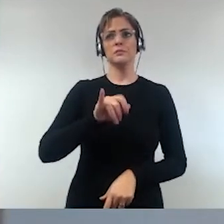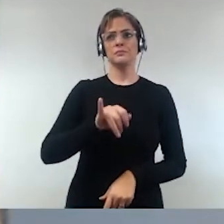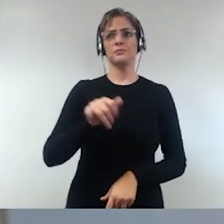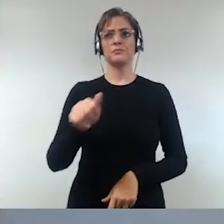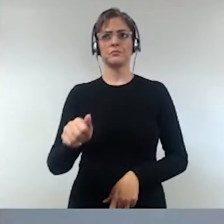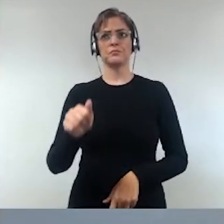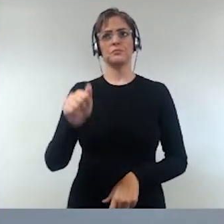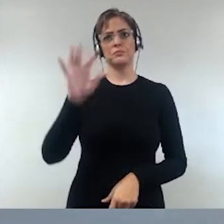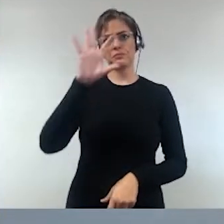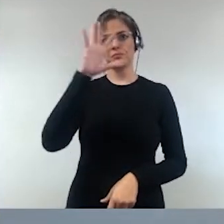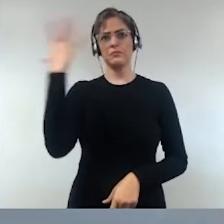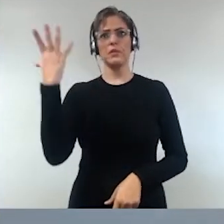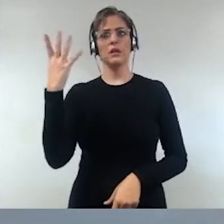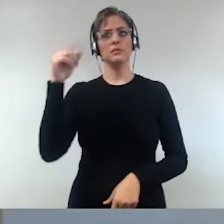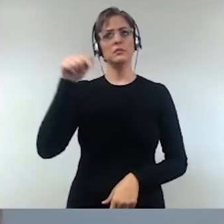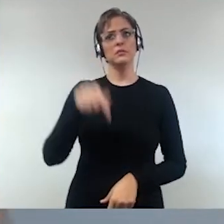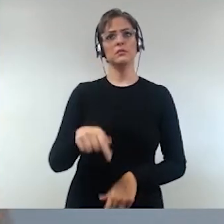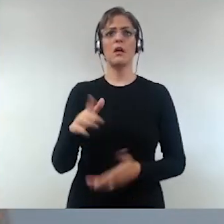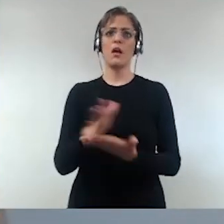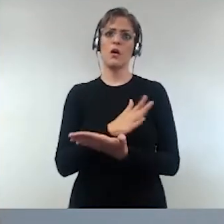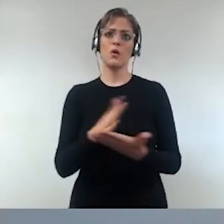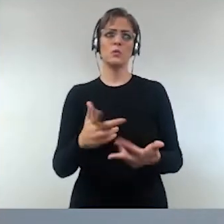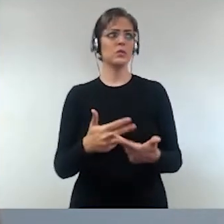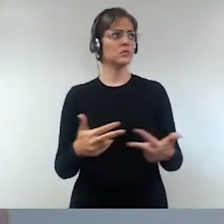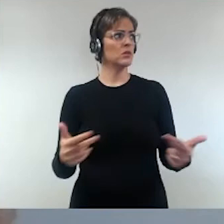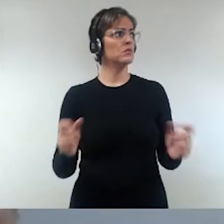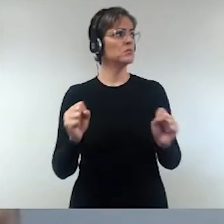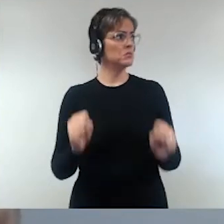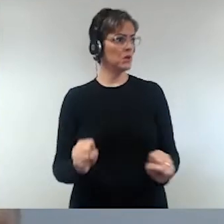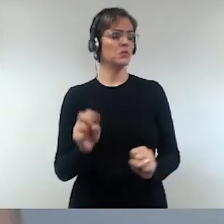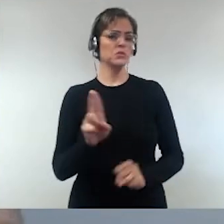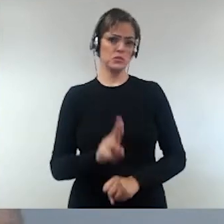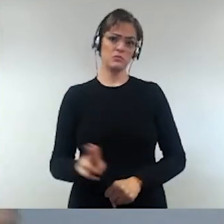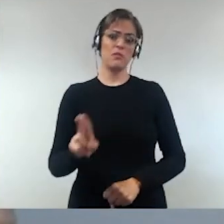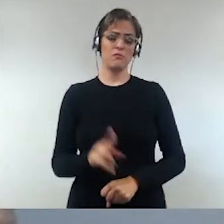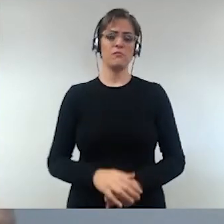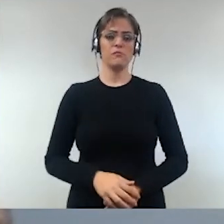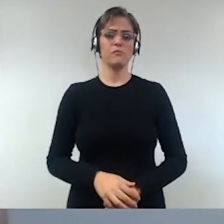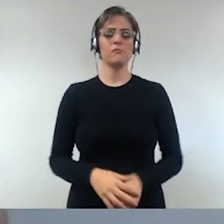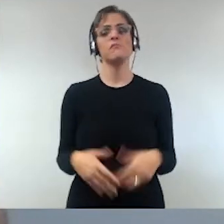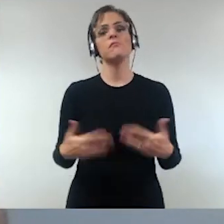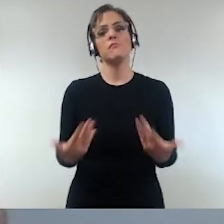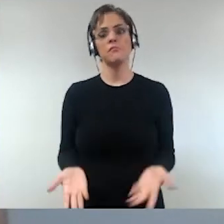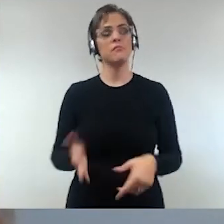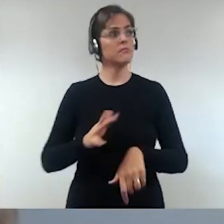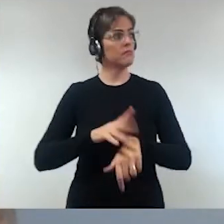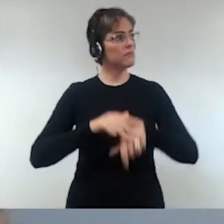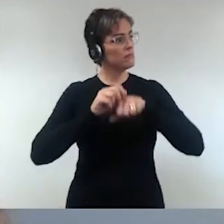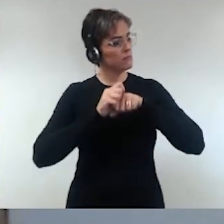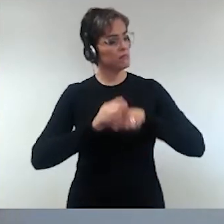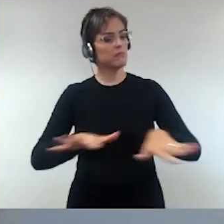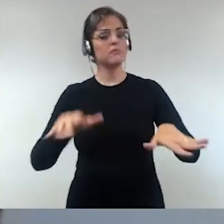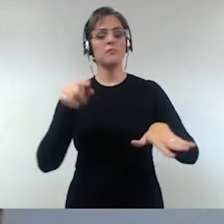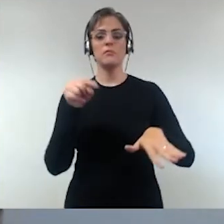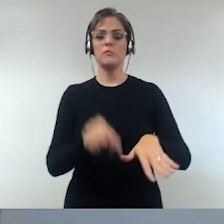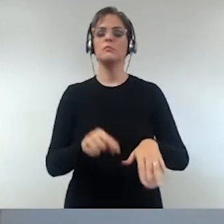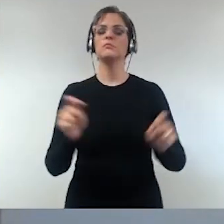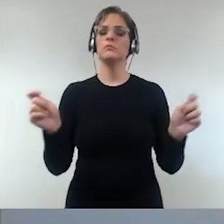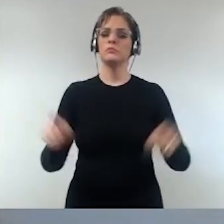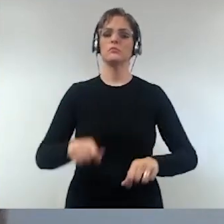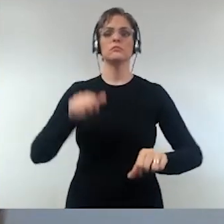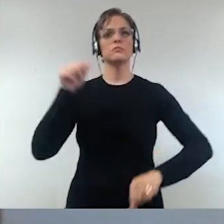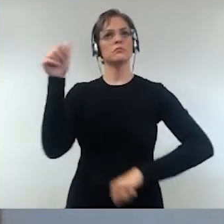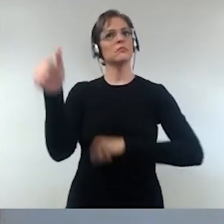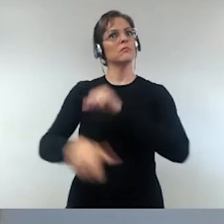procedimentos e tomadas de decisões. Então, a pandemia, esse foi um dos seus principais efeitos, ela trouxe a revolução digital